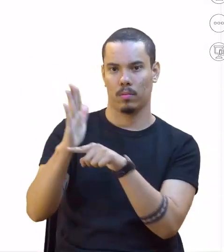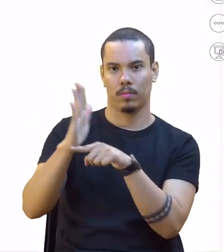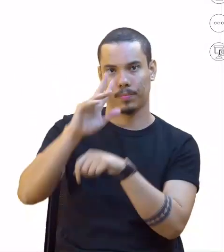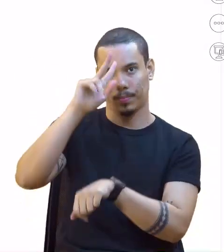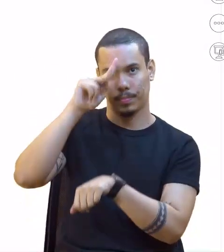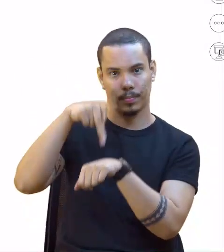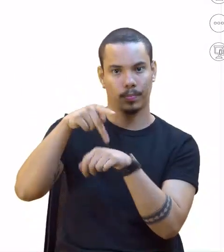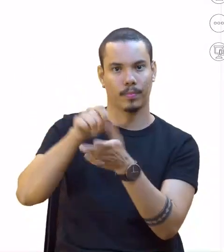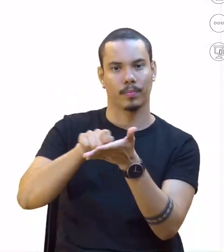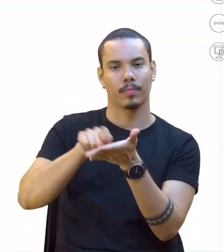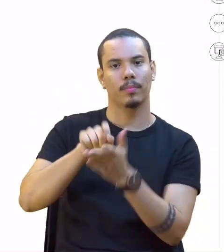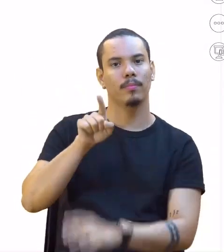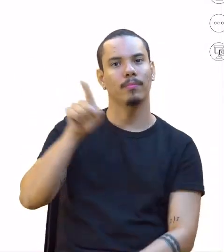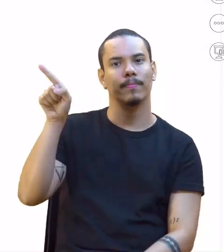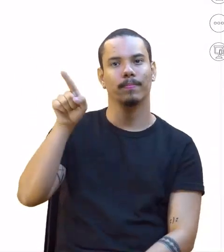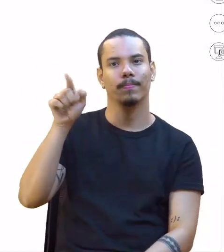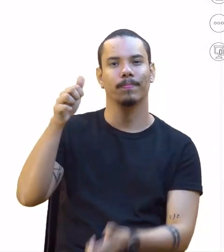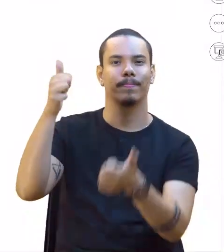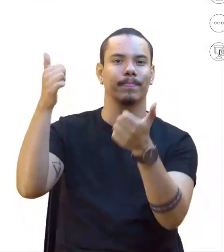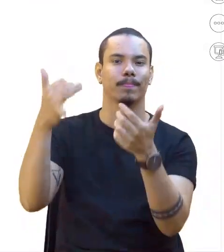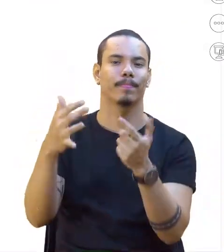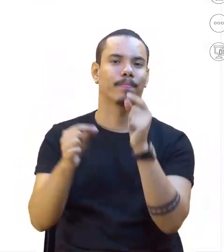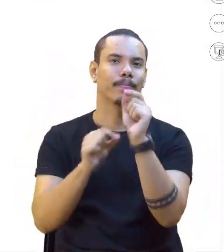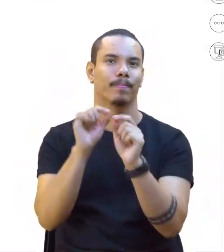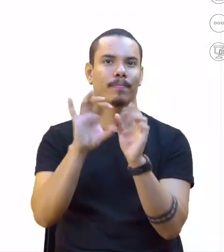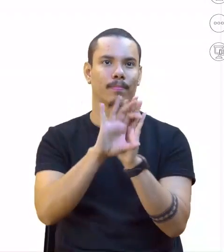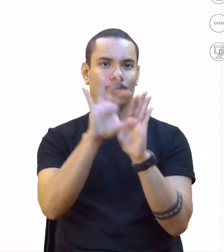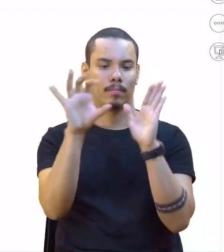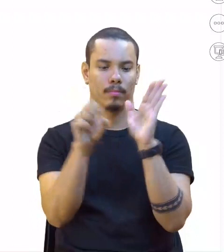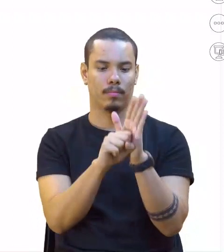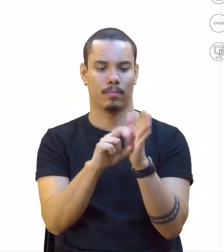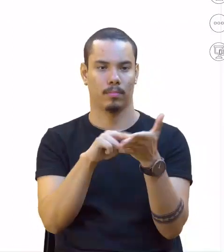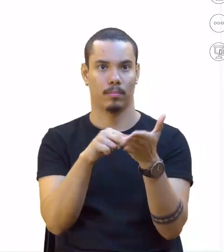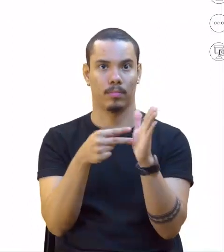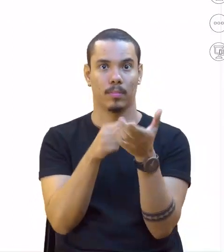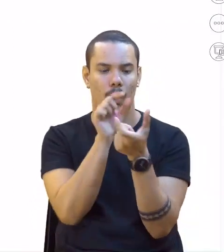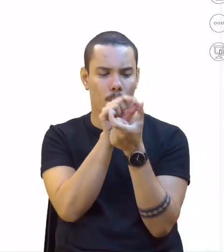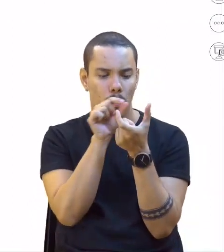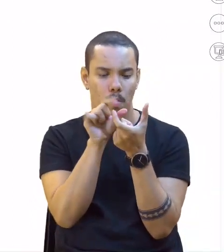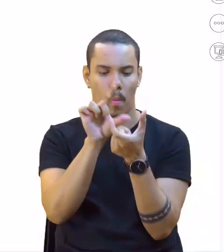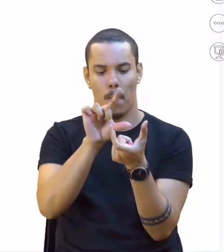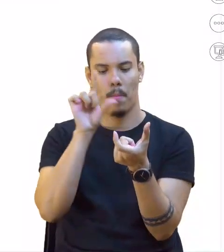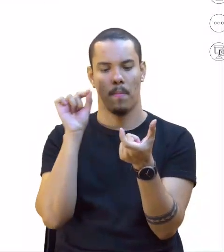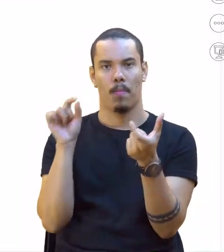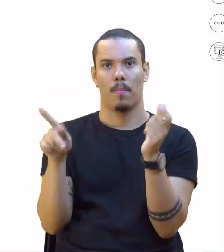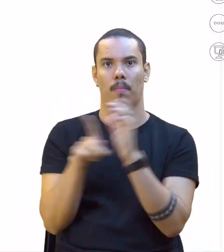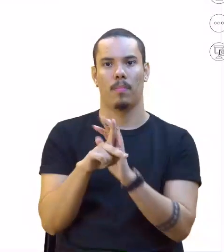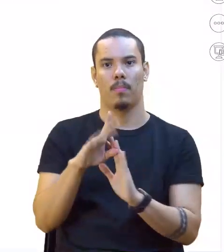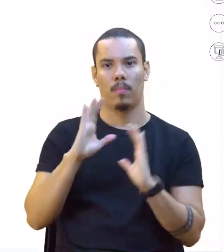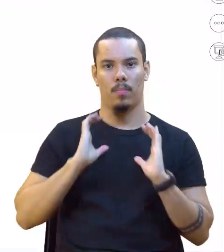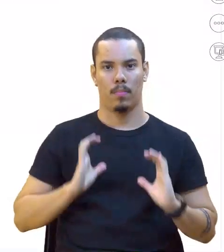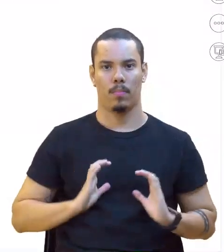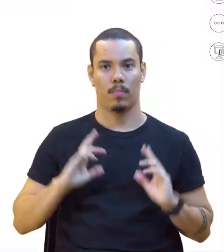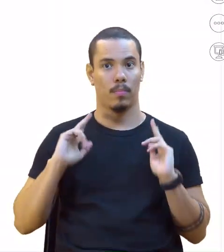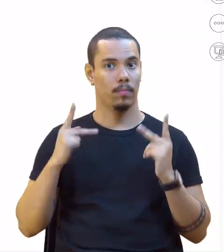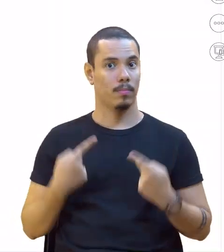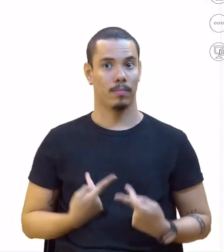que é o seguinte: o símbolo é a unidade básica do comportamento humano. É a unidade